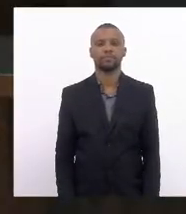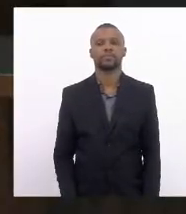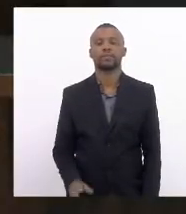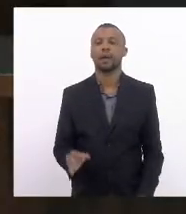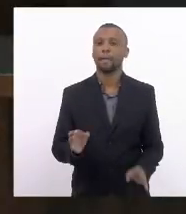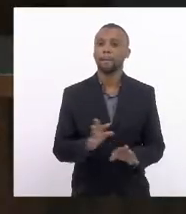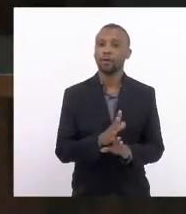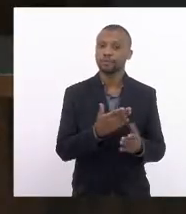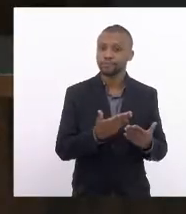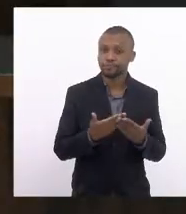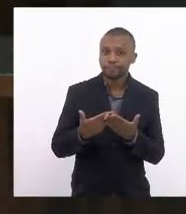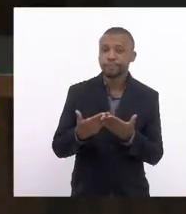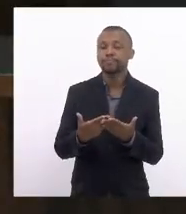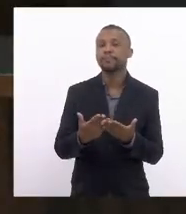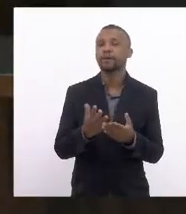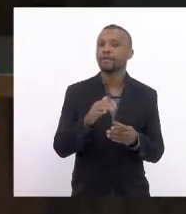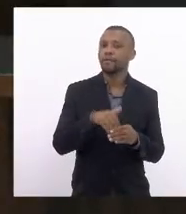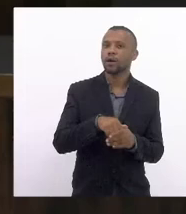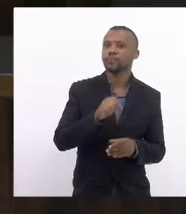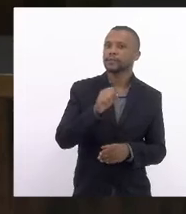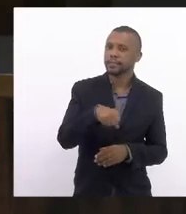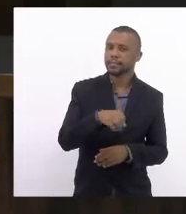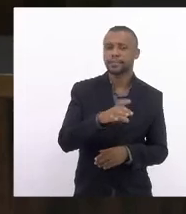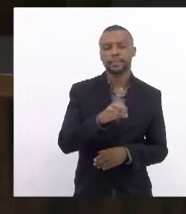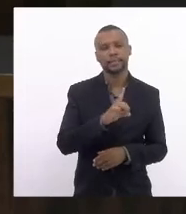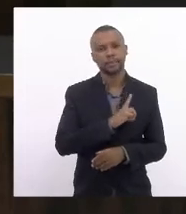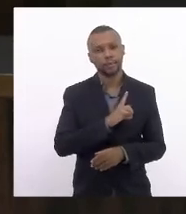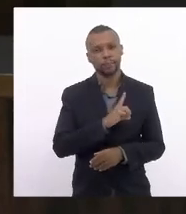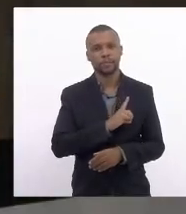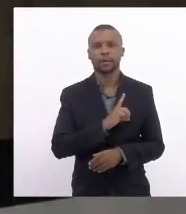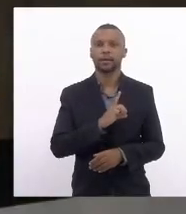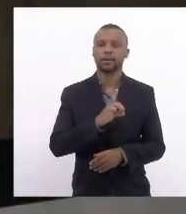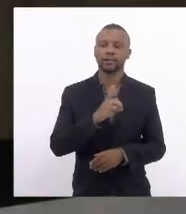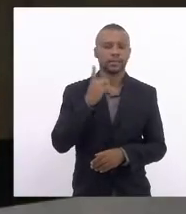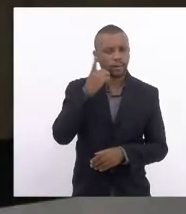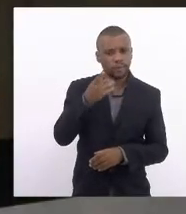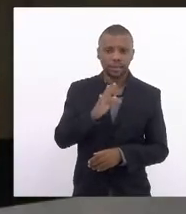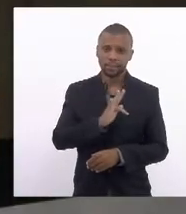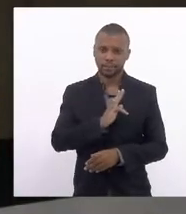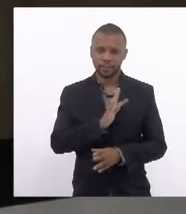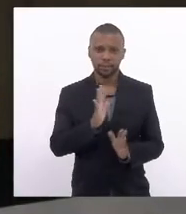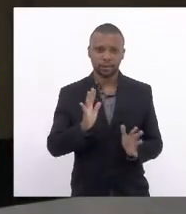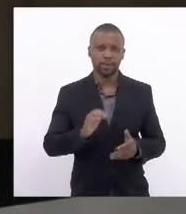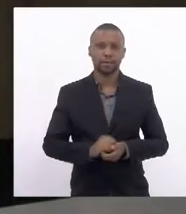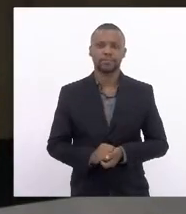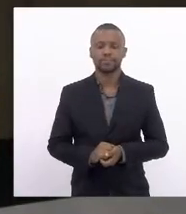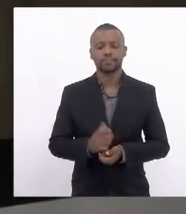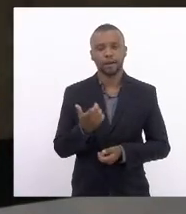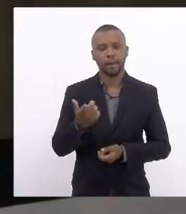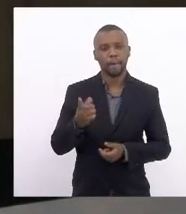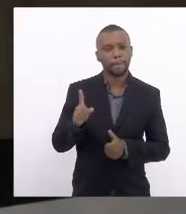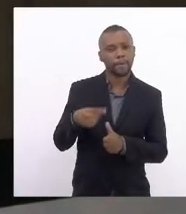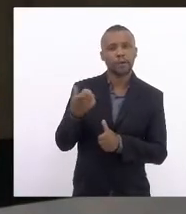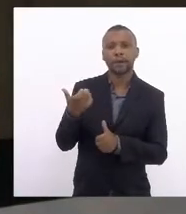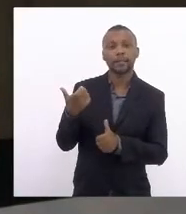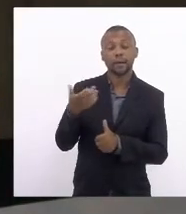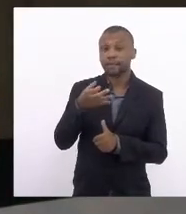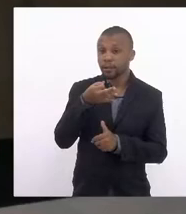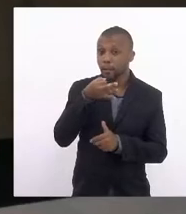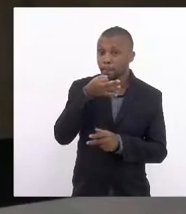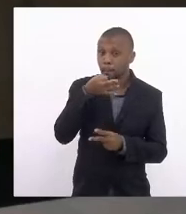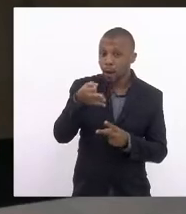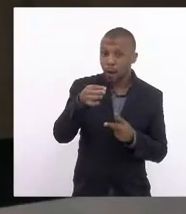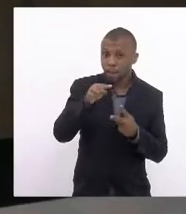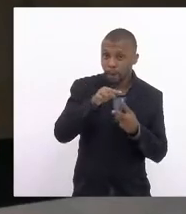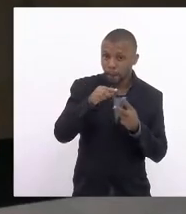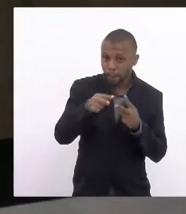Para encaminhar pelo voto sim, deputada Marta Rocha. Presidente, em primeiro lugar, eu queria rebater aqui dois argumentos